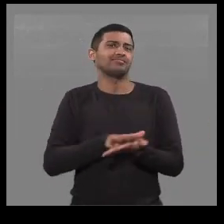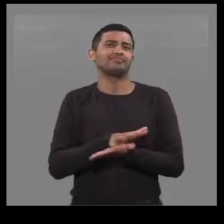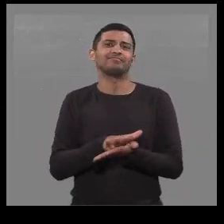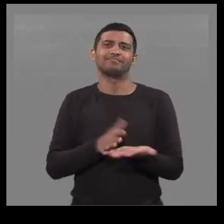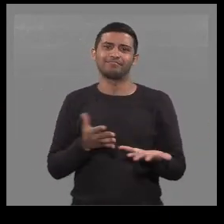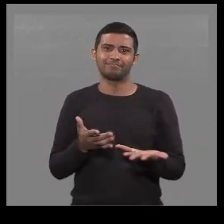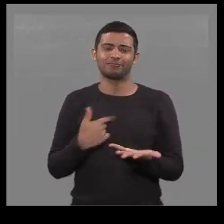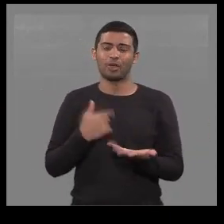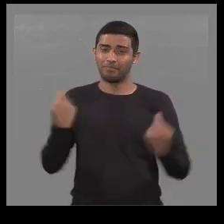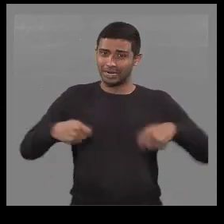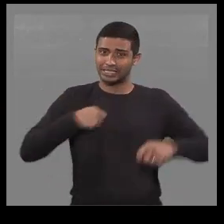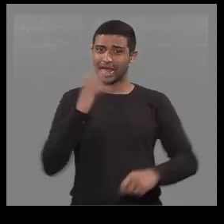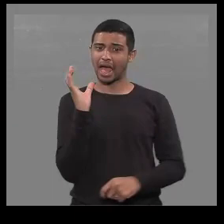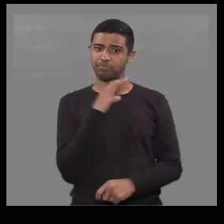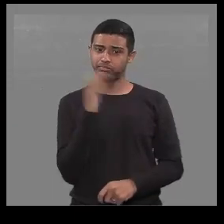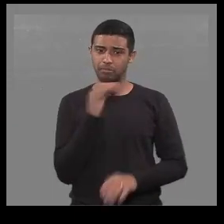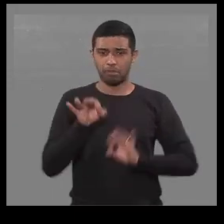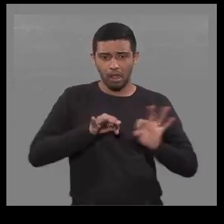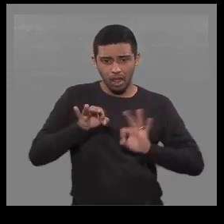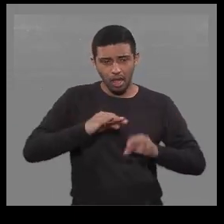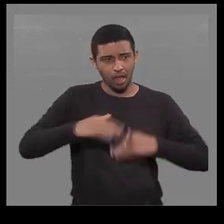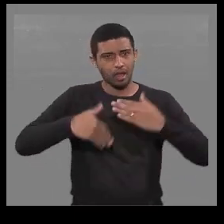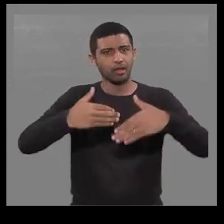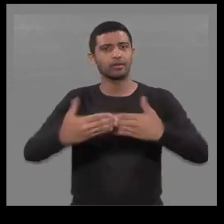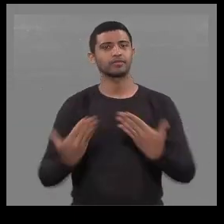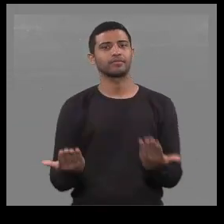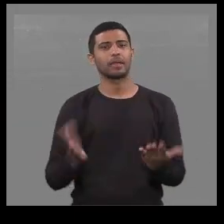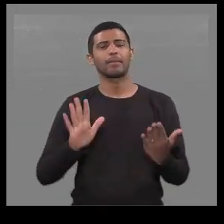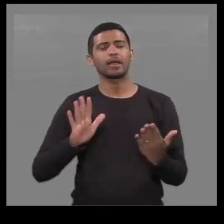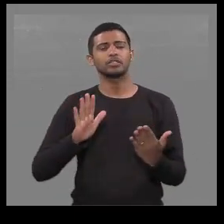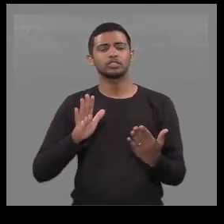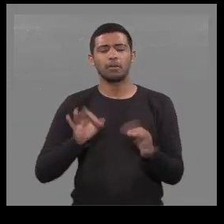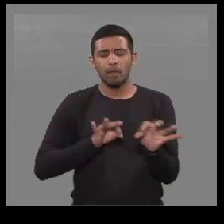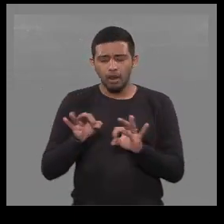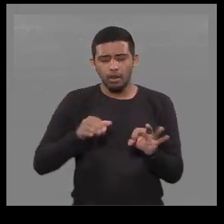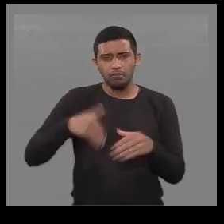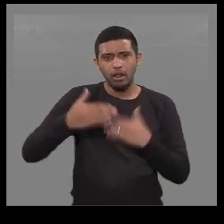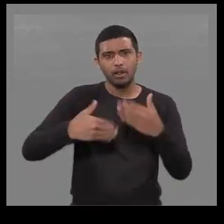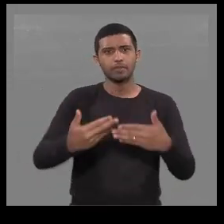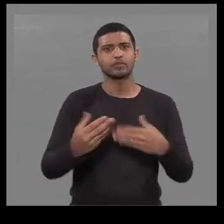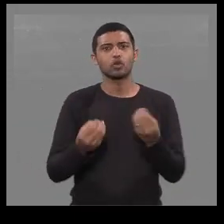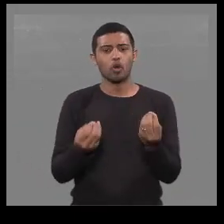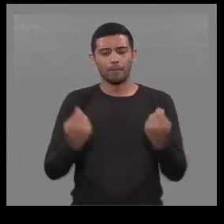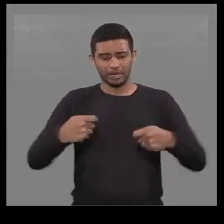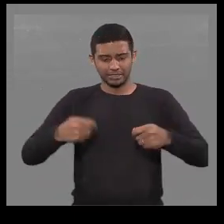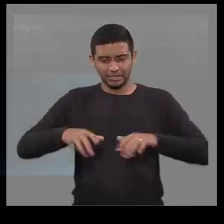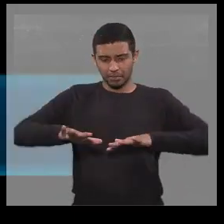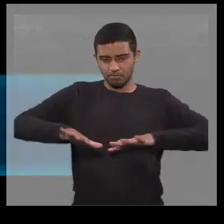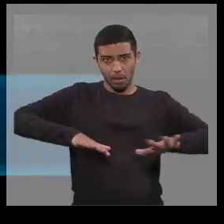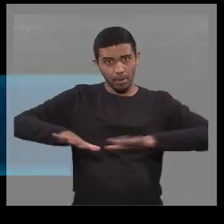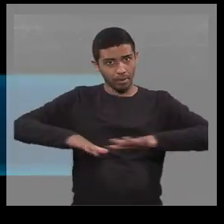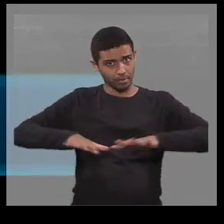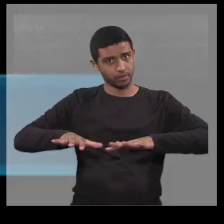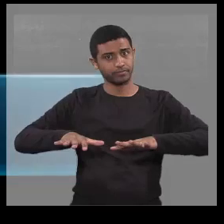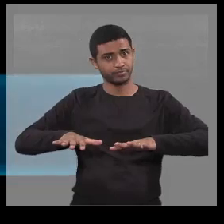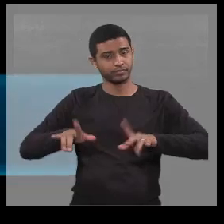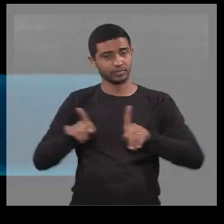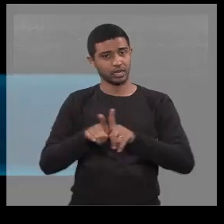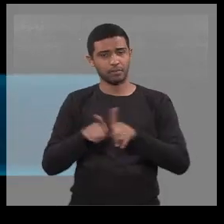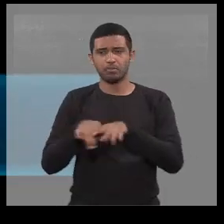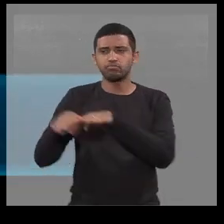absolutamente nada. Então, a gente vai ter que dar uma acelerada aí no processo. E, para isso, a gente precisa de